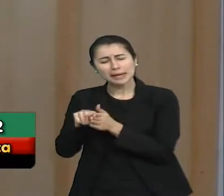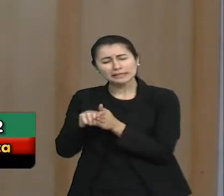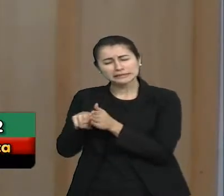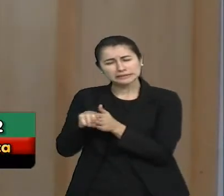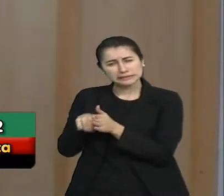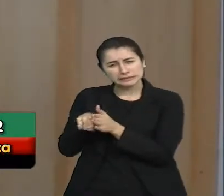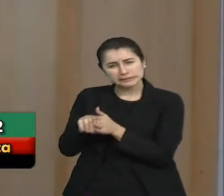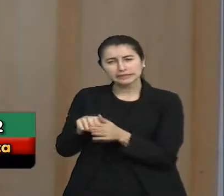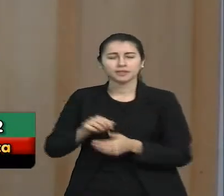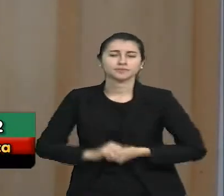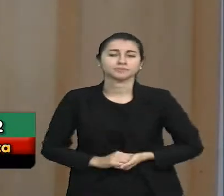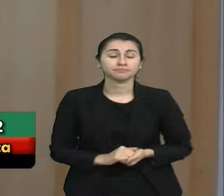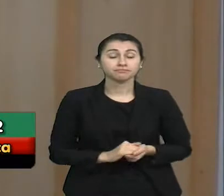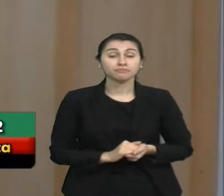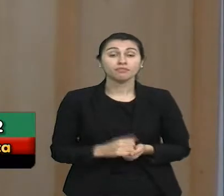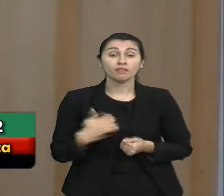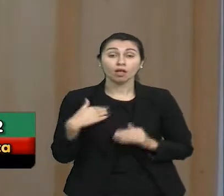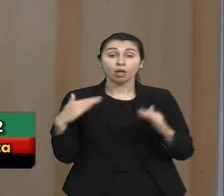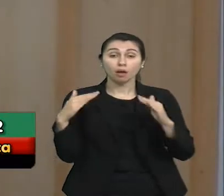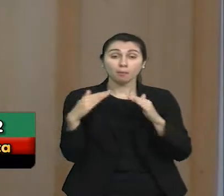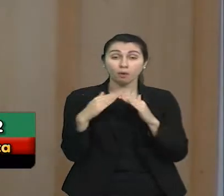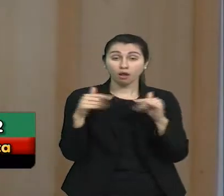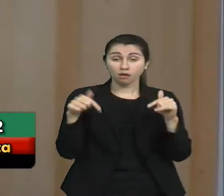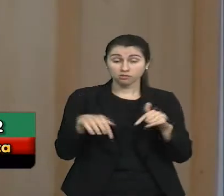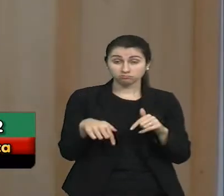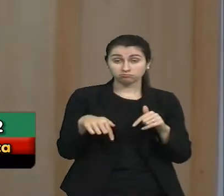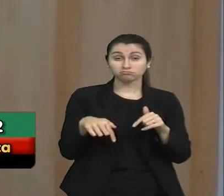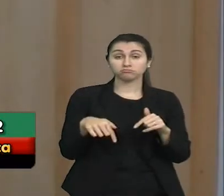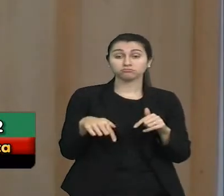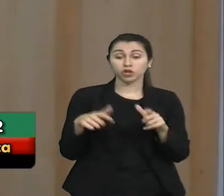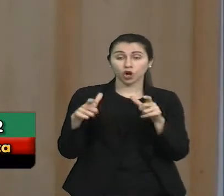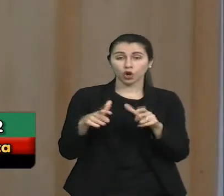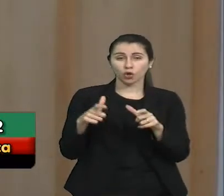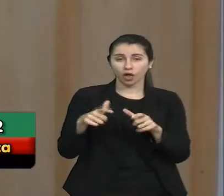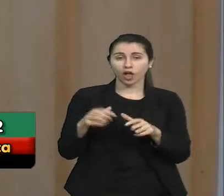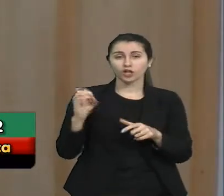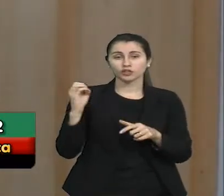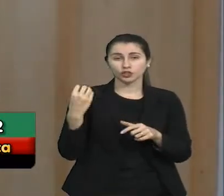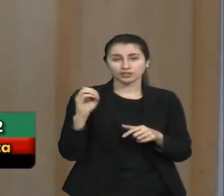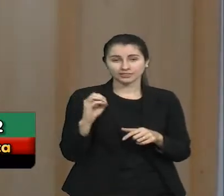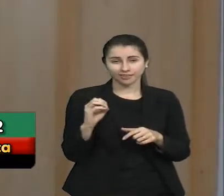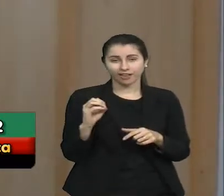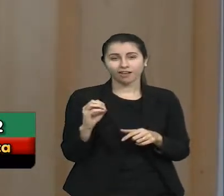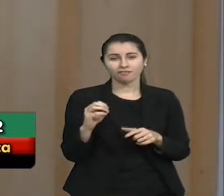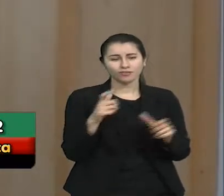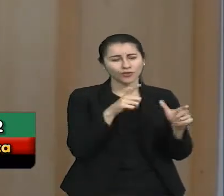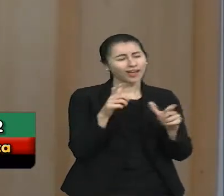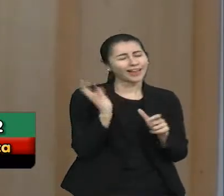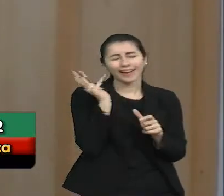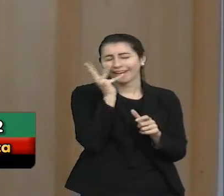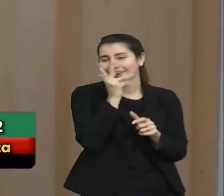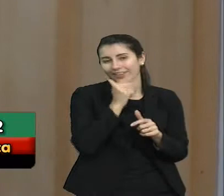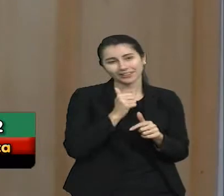E morando há 9 anos neste bairro lindo, né? Não sei se conhecem o bairro Santa Fé.